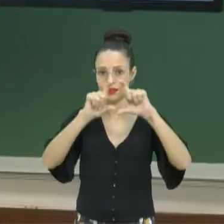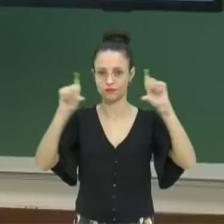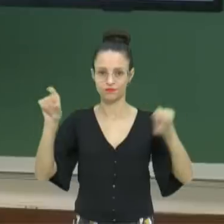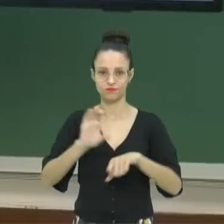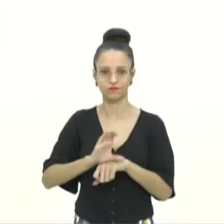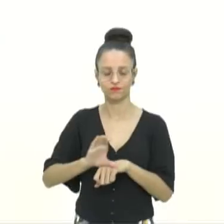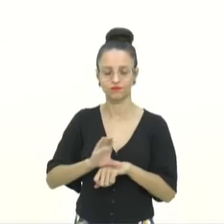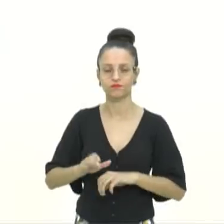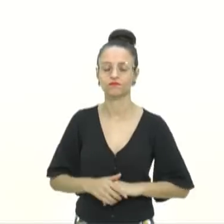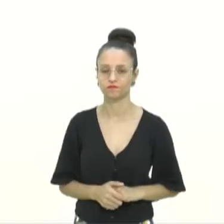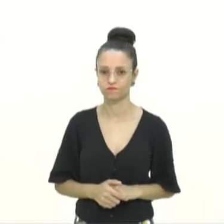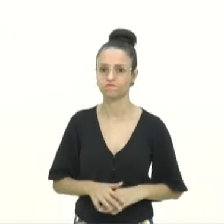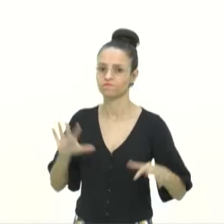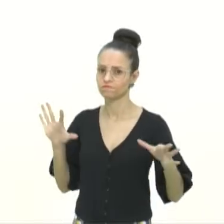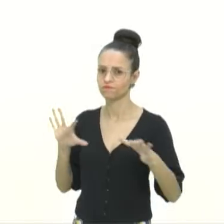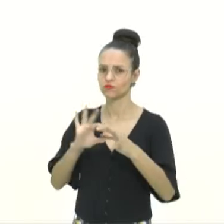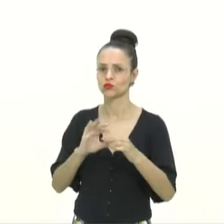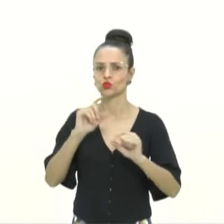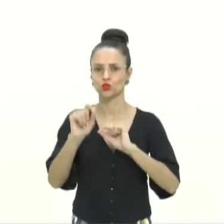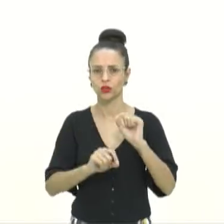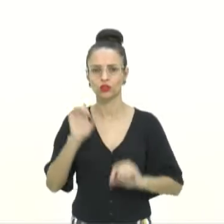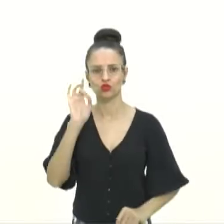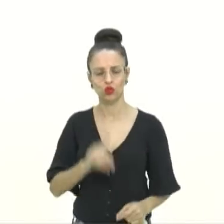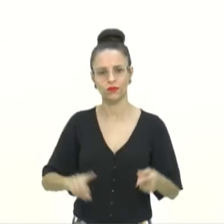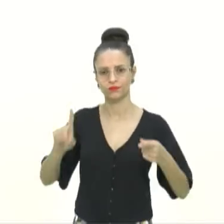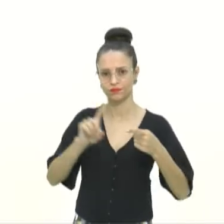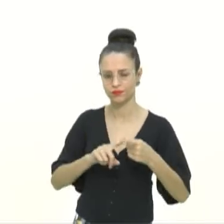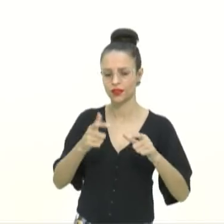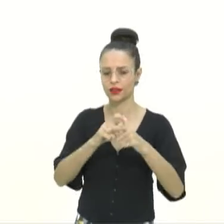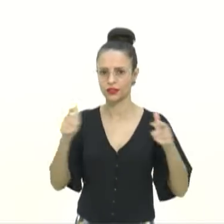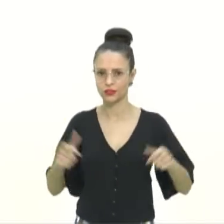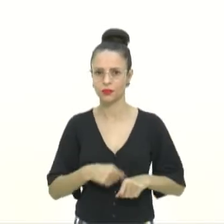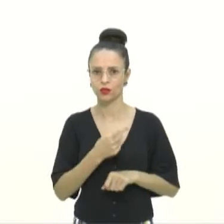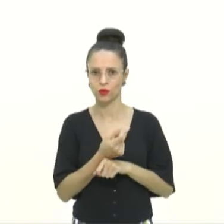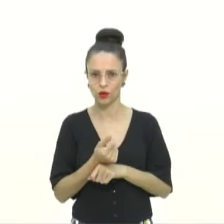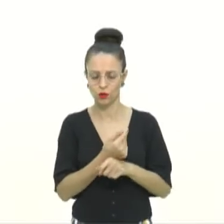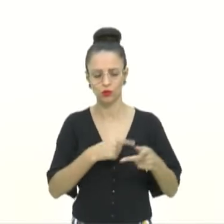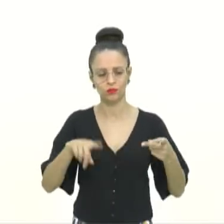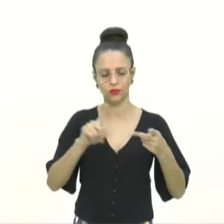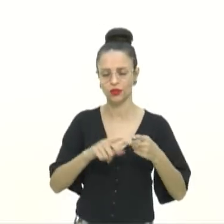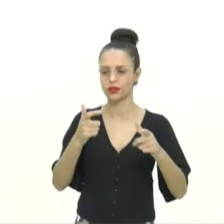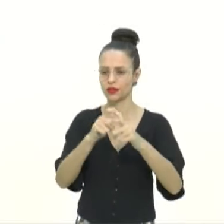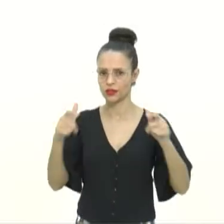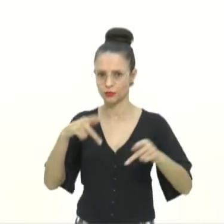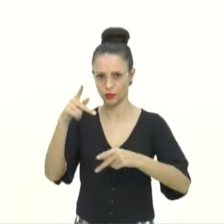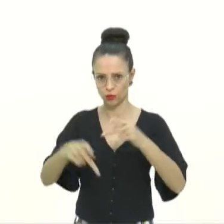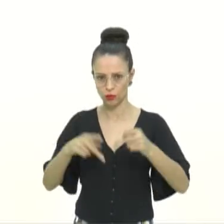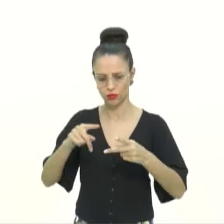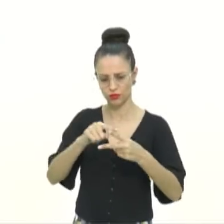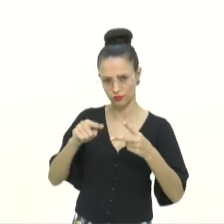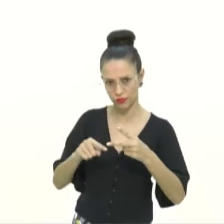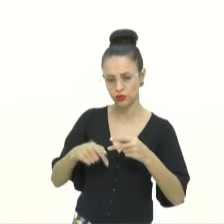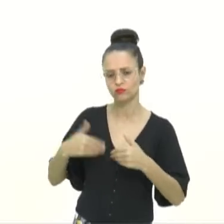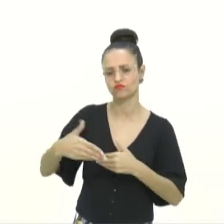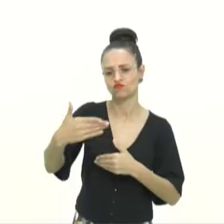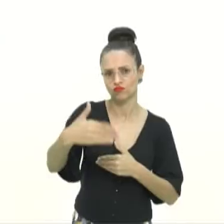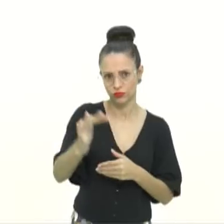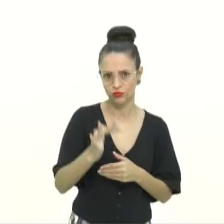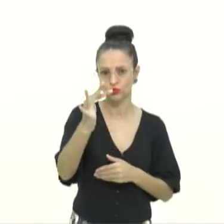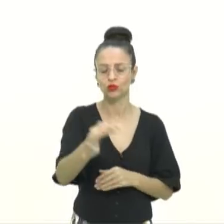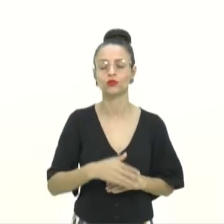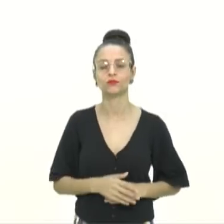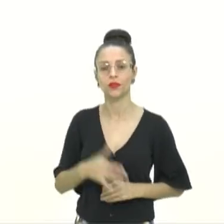trecho. Considerando apenas os crescimentos econômico e demográfico dos próximos anos,